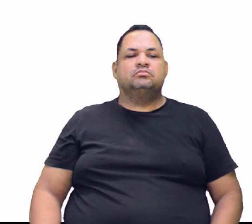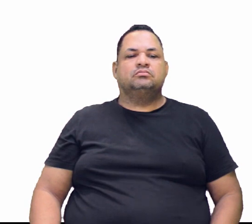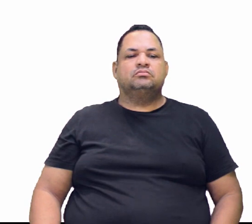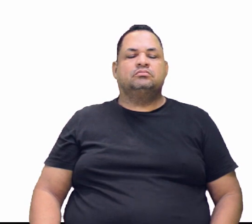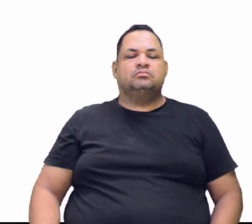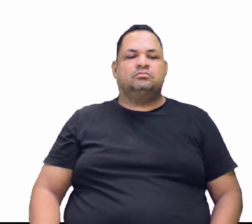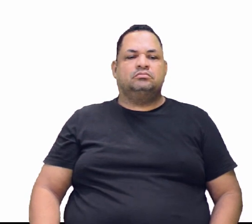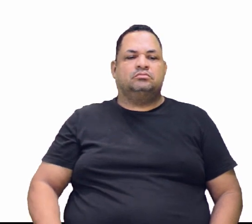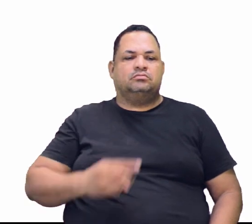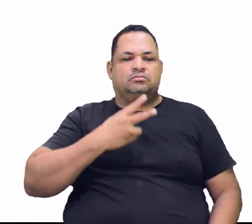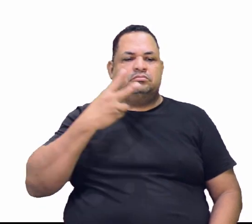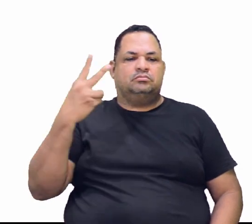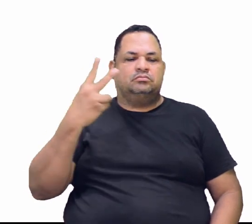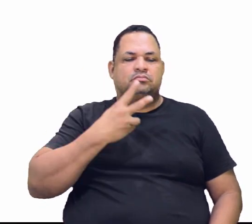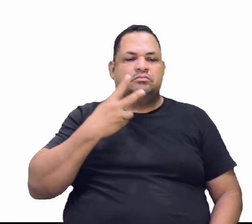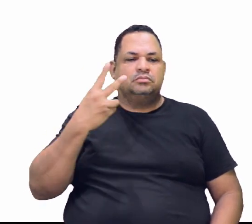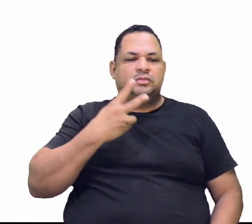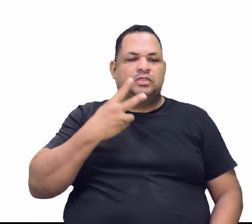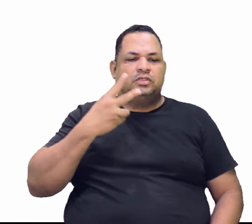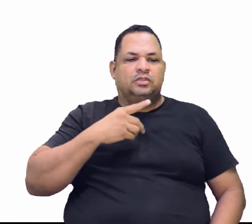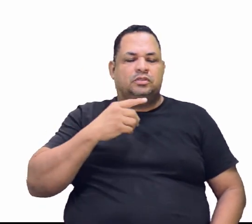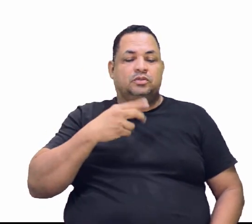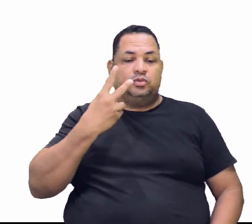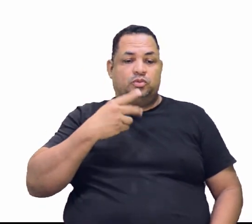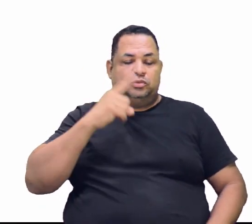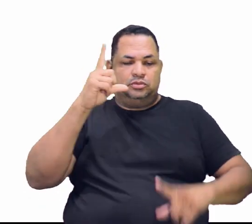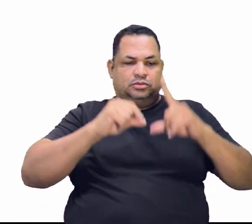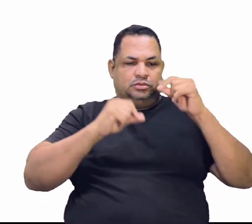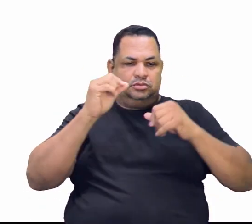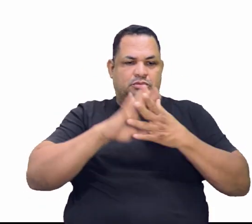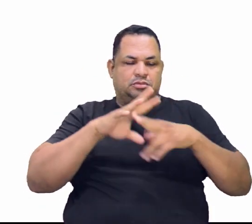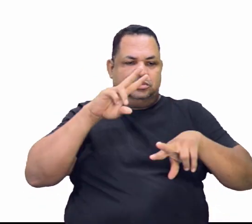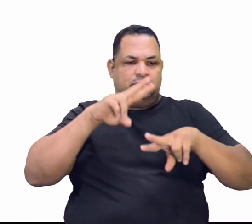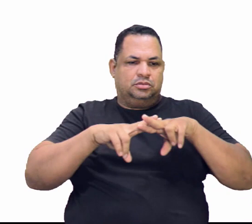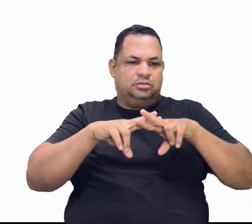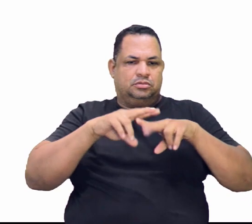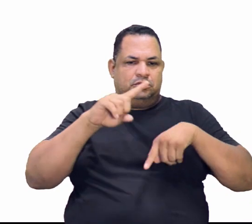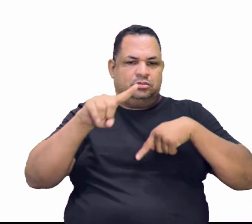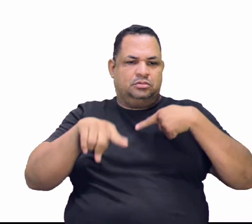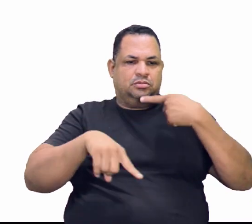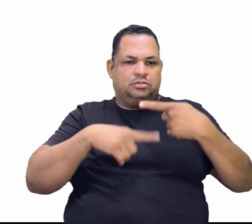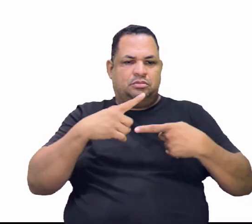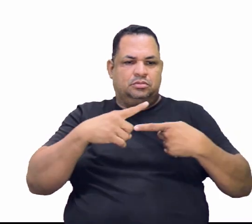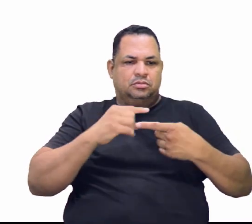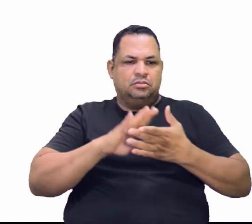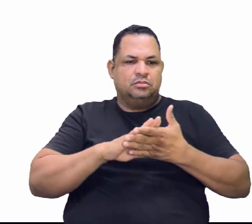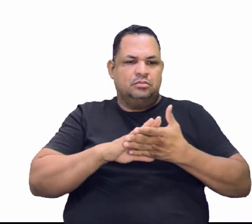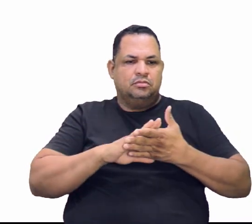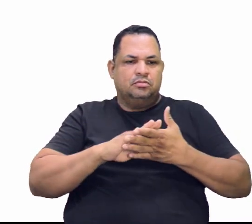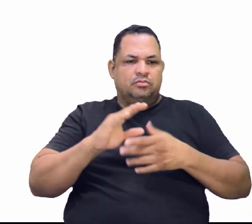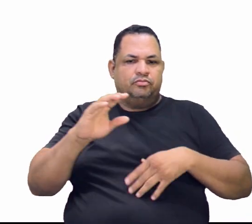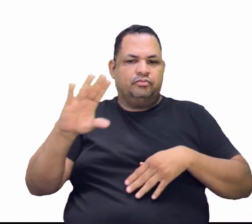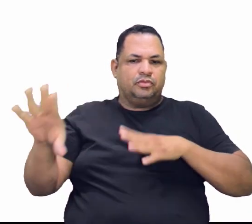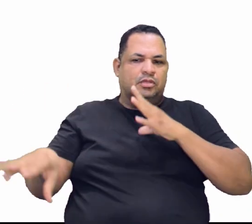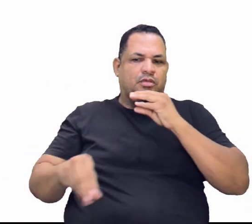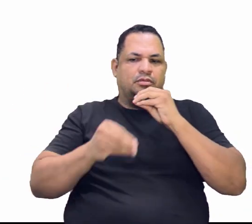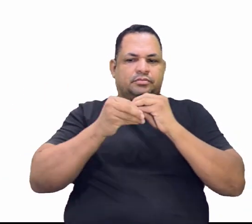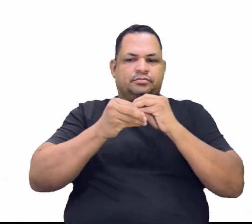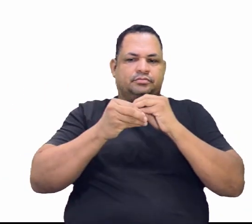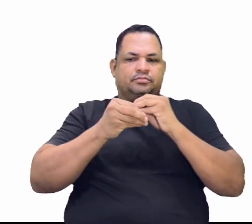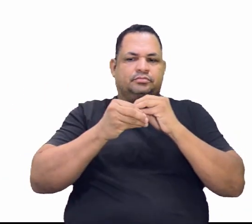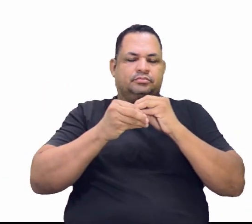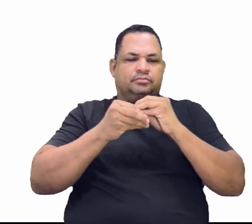como segundo-tenente, vai ser preso e aí acaba tirando a